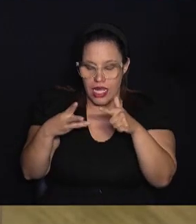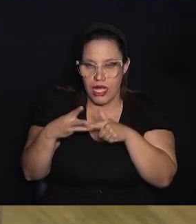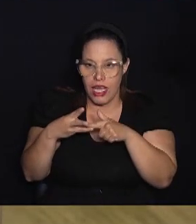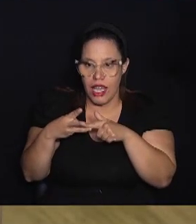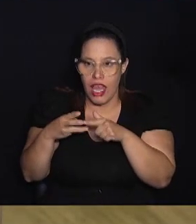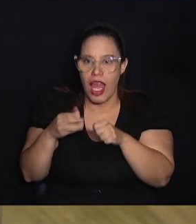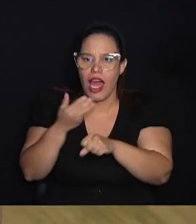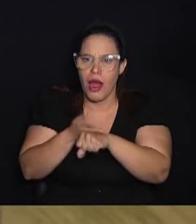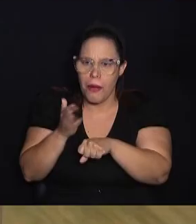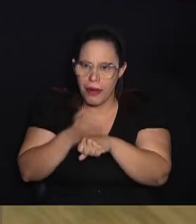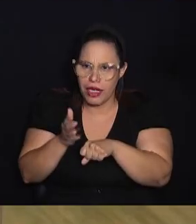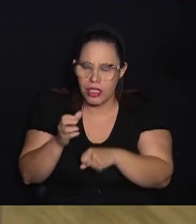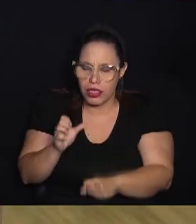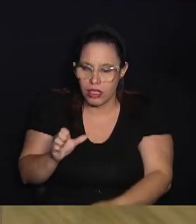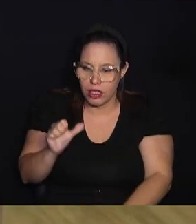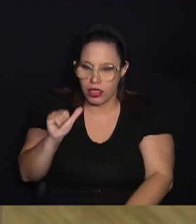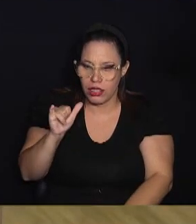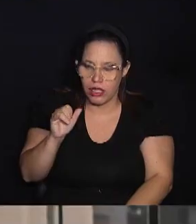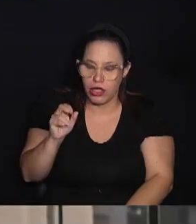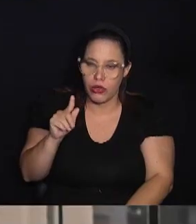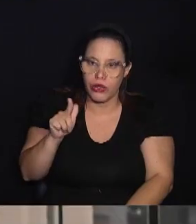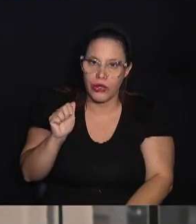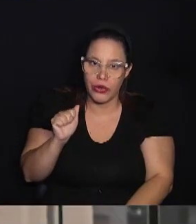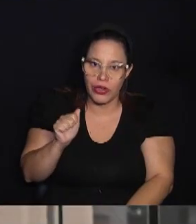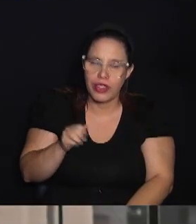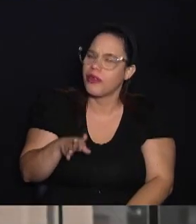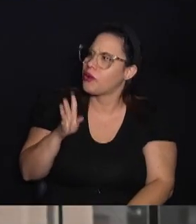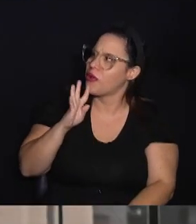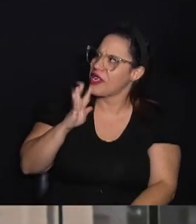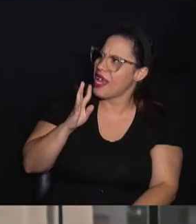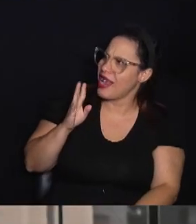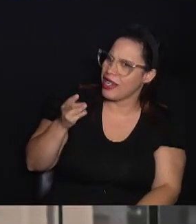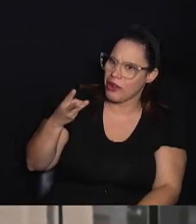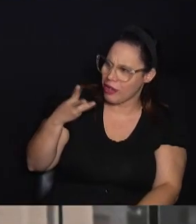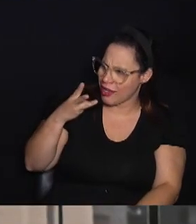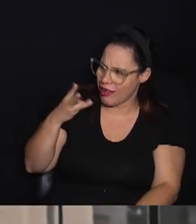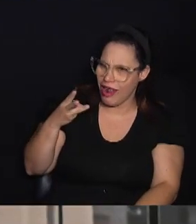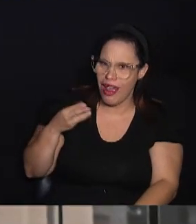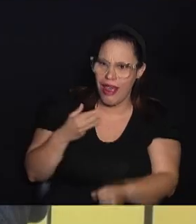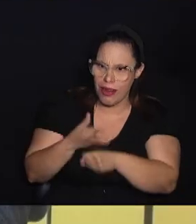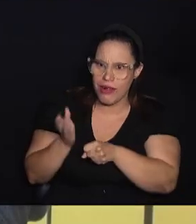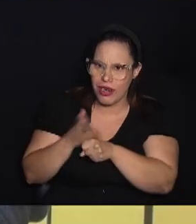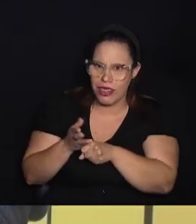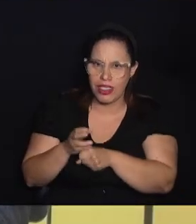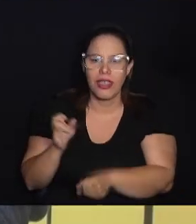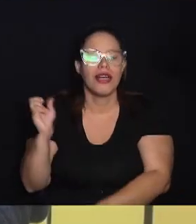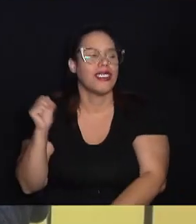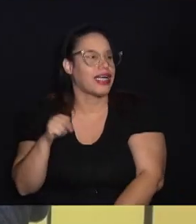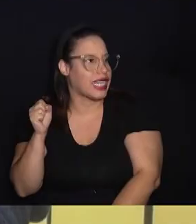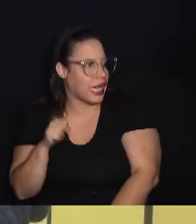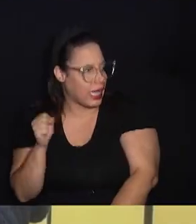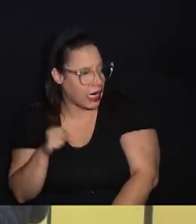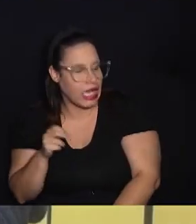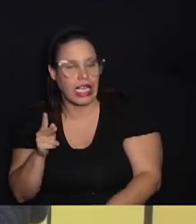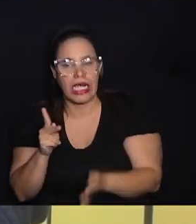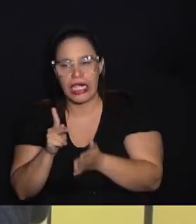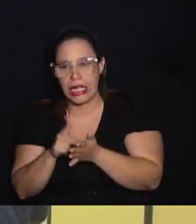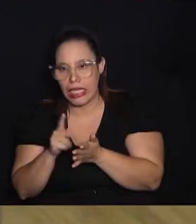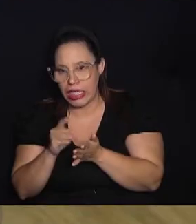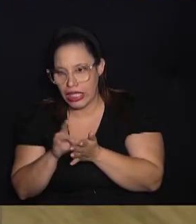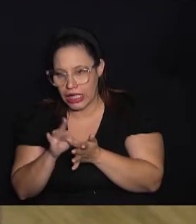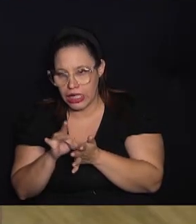isso é vocês conhecem então né ah que legal olha aí que turma hein gente estamos em casa